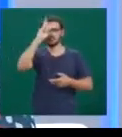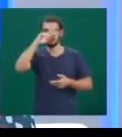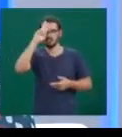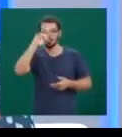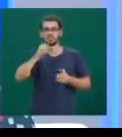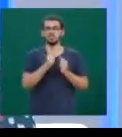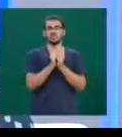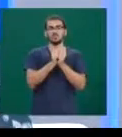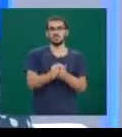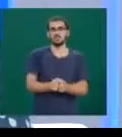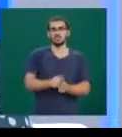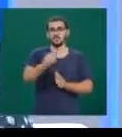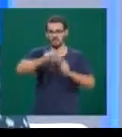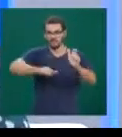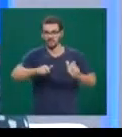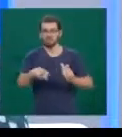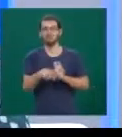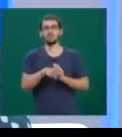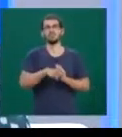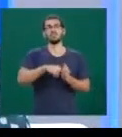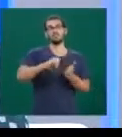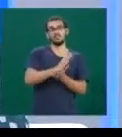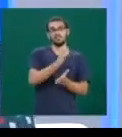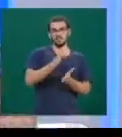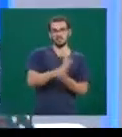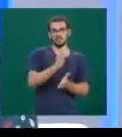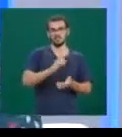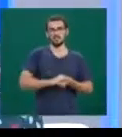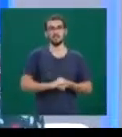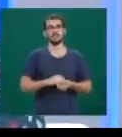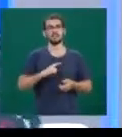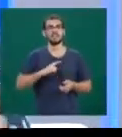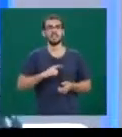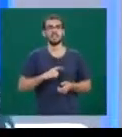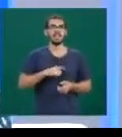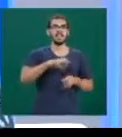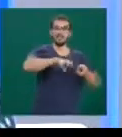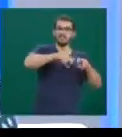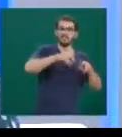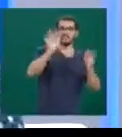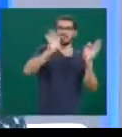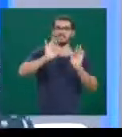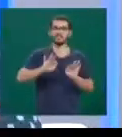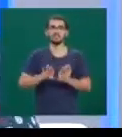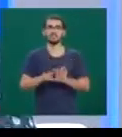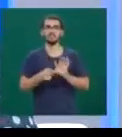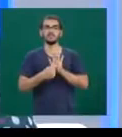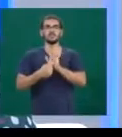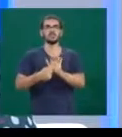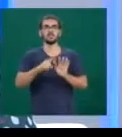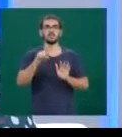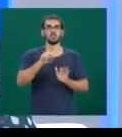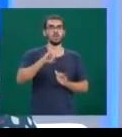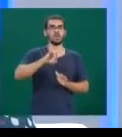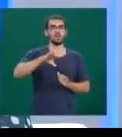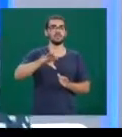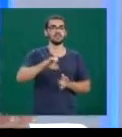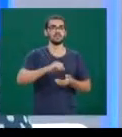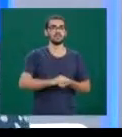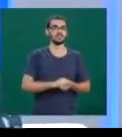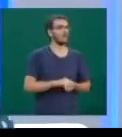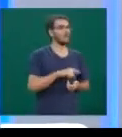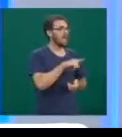junto com o pessoal de lá de Araxá também, Fazenda Feliz, mostrando o Zoic. Que são